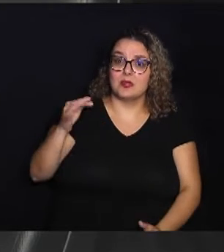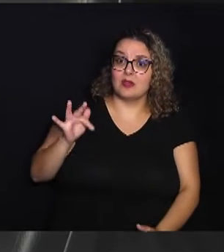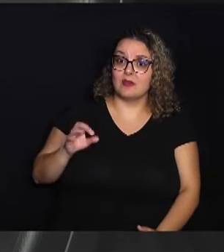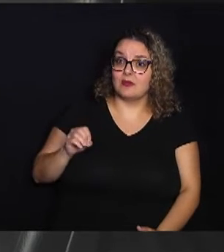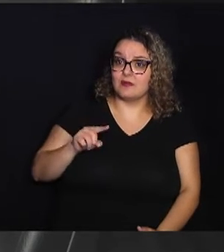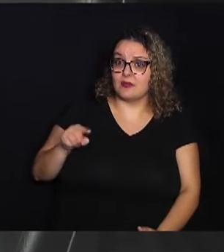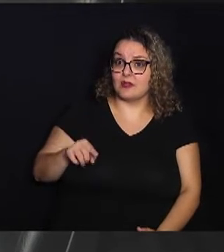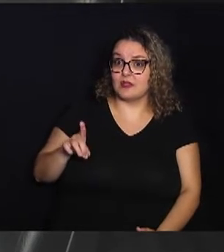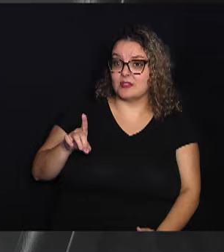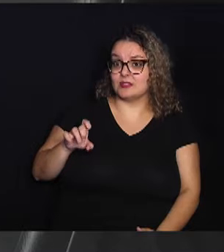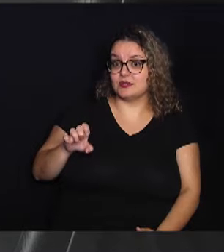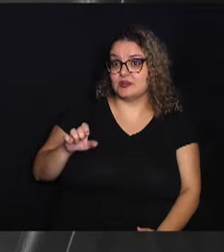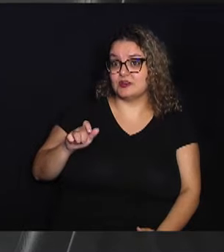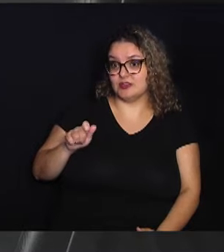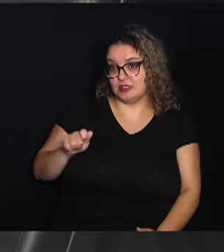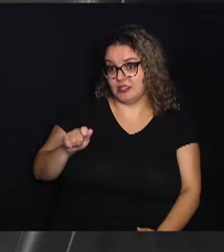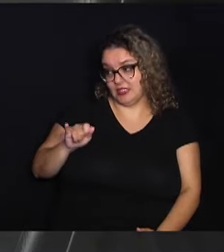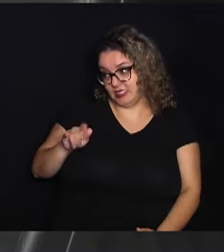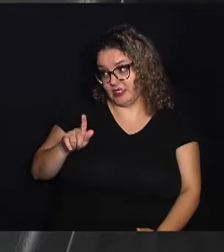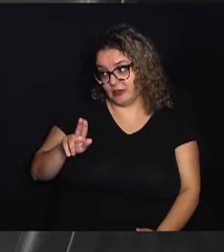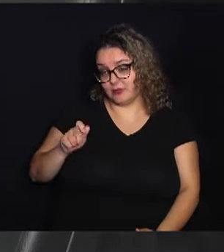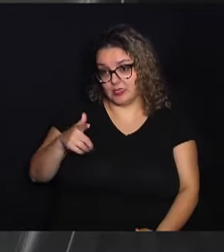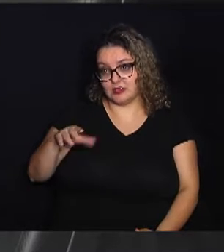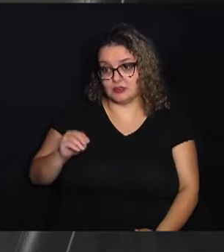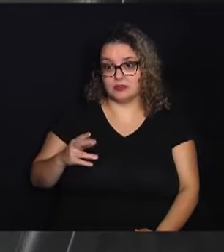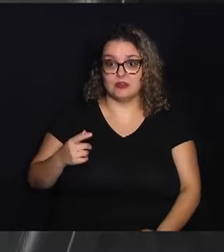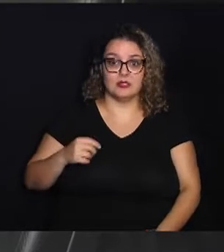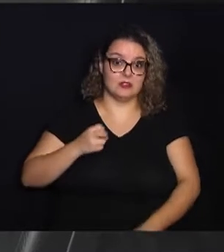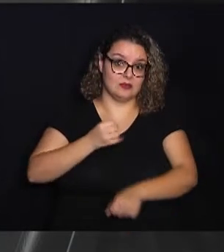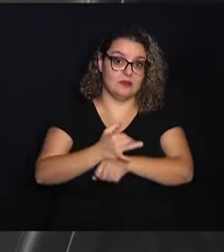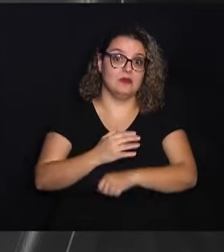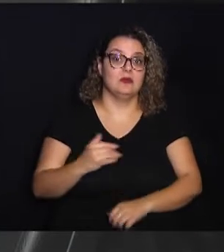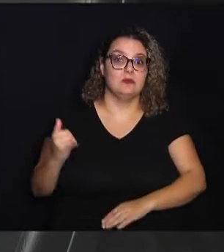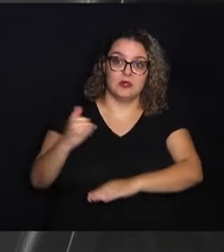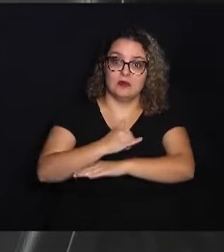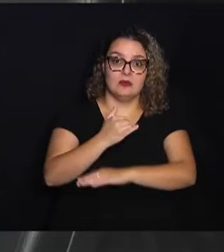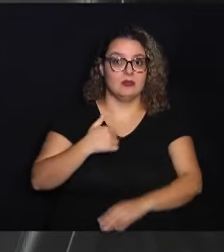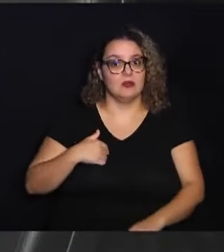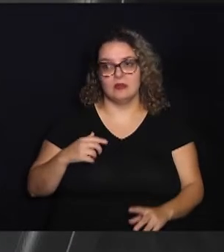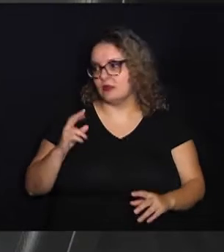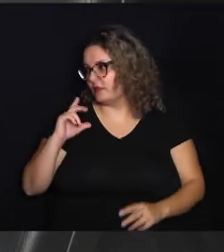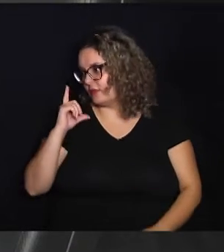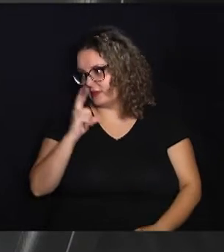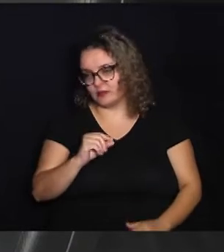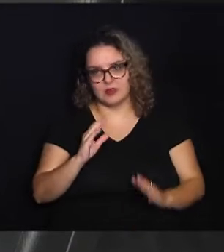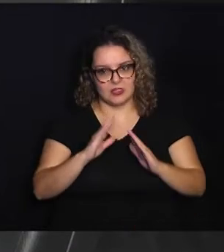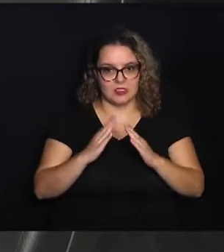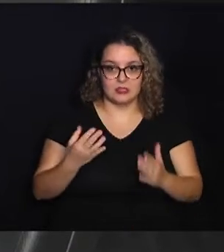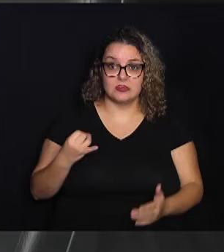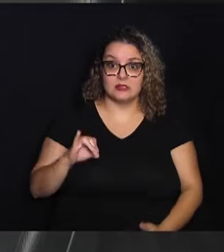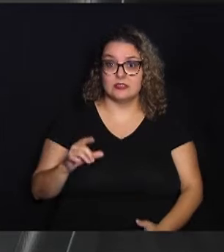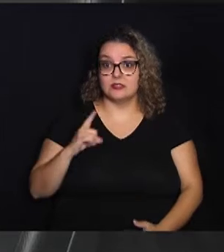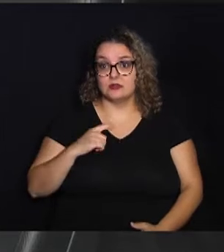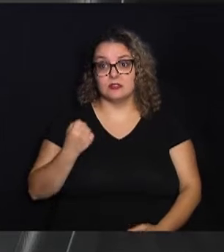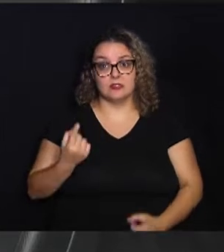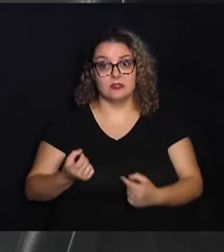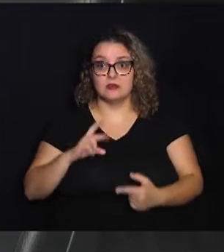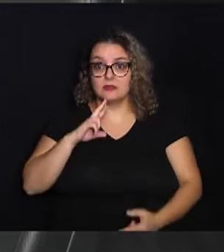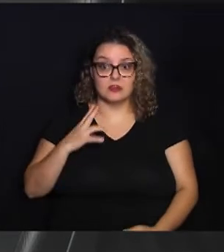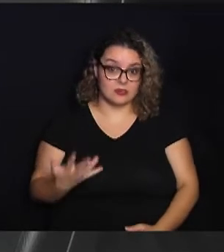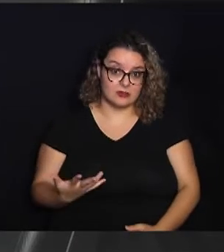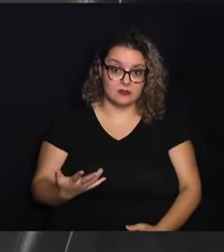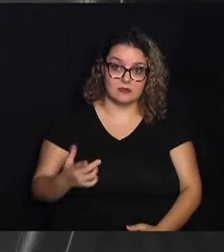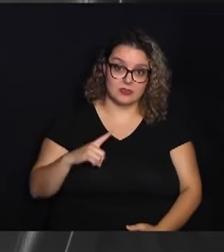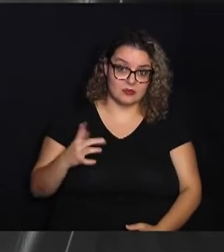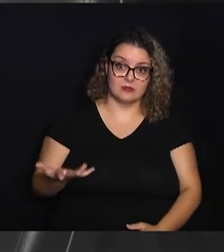dia seguinte. Sim. E a gente ia sair de madrugada para ir para o aeroporto. Eu falei, eu vou embora para casa, se tiver que sair algum resultado, o resultado vai